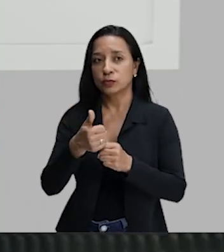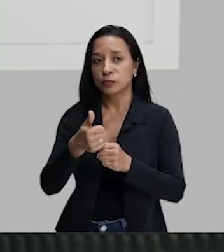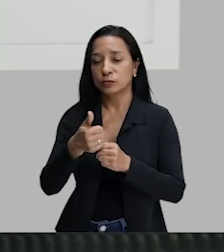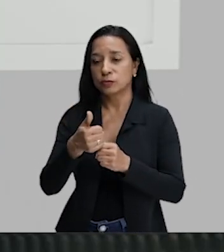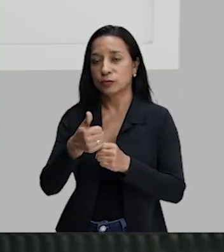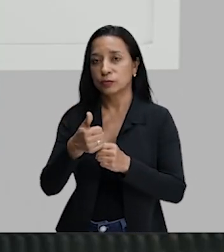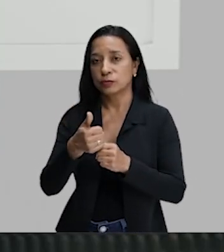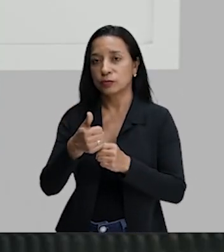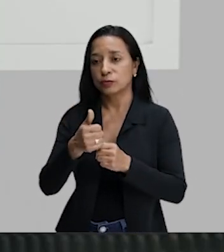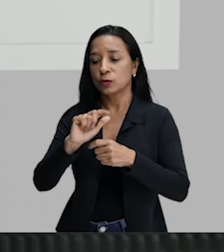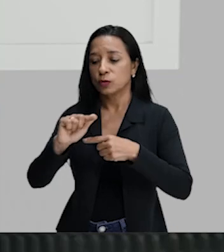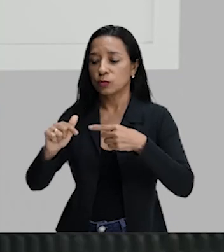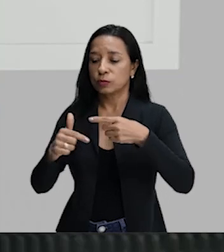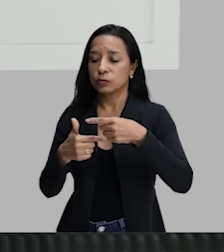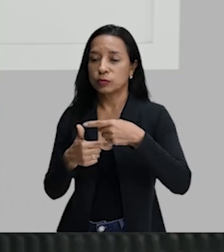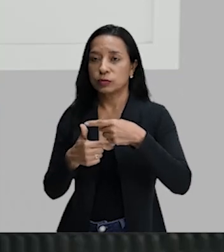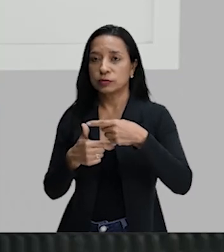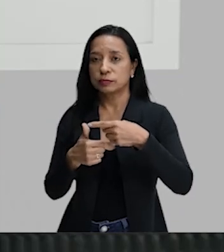sobre 2.